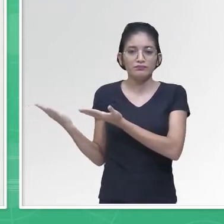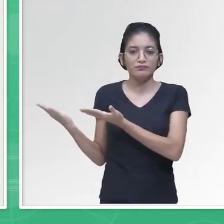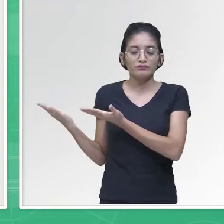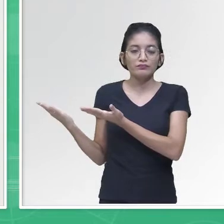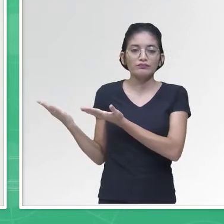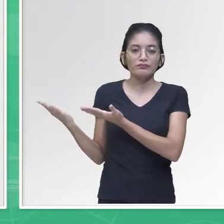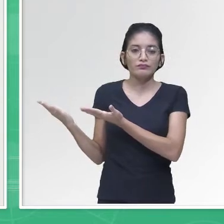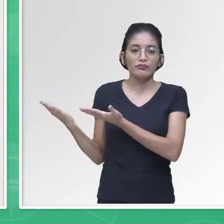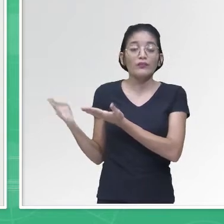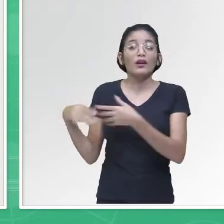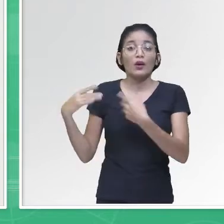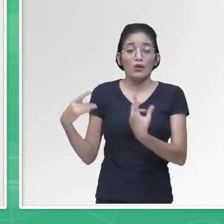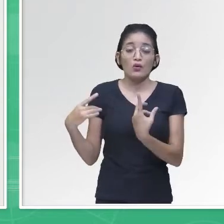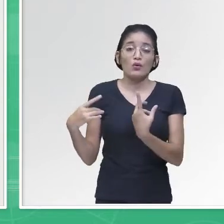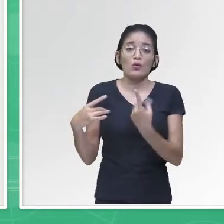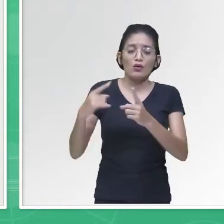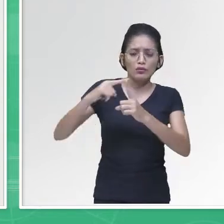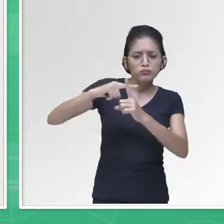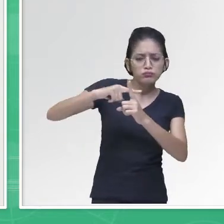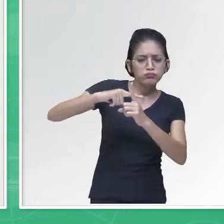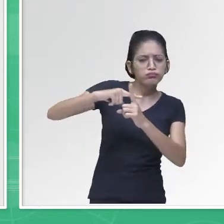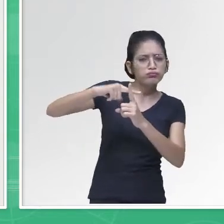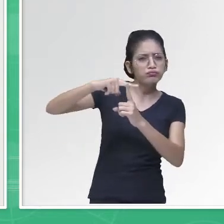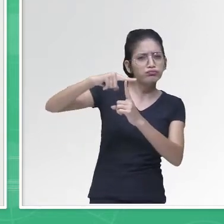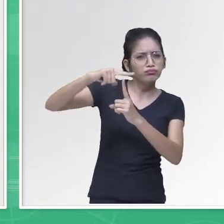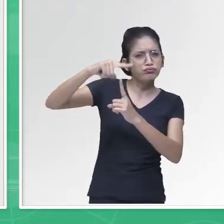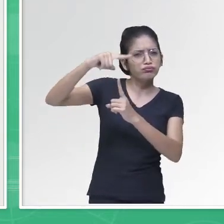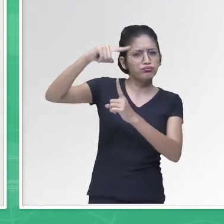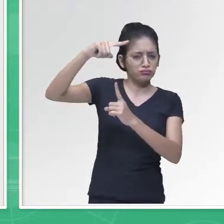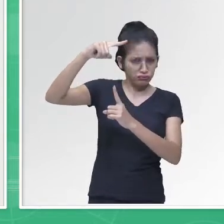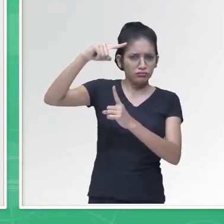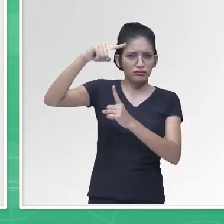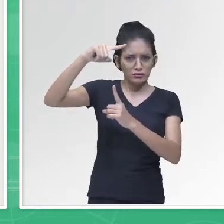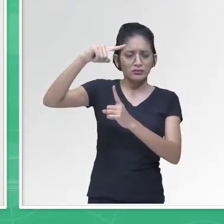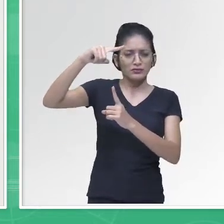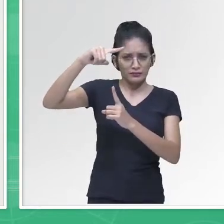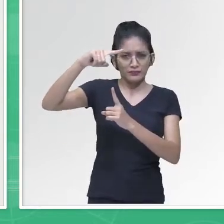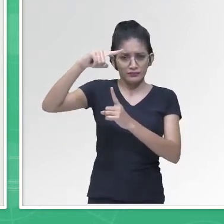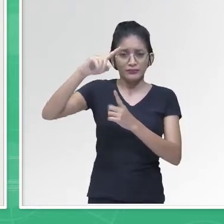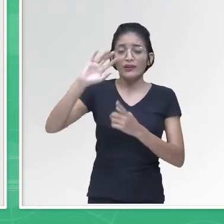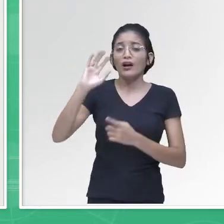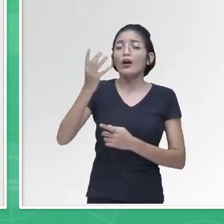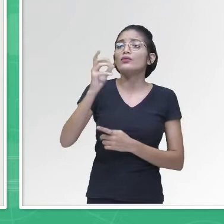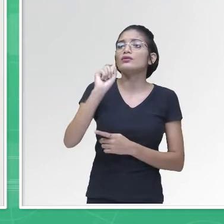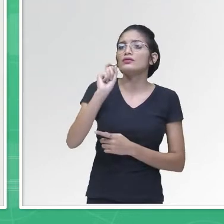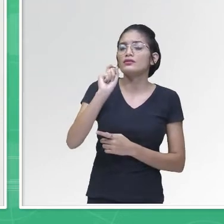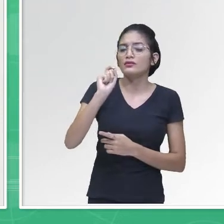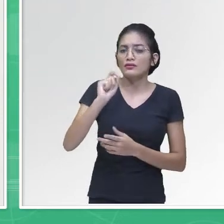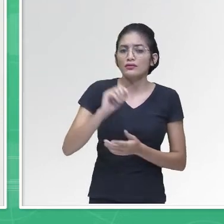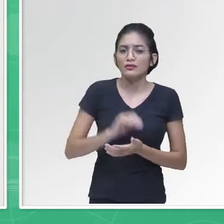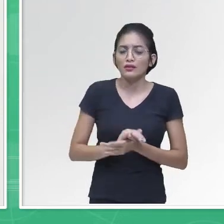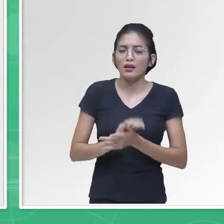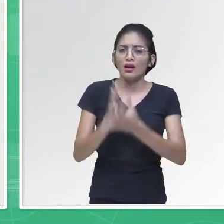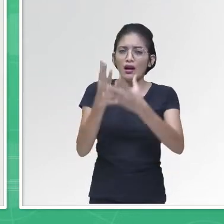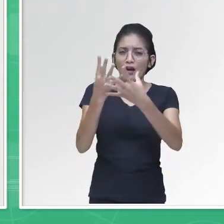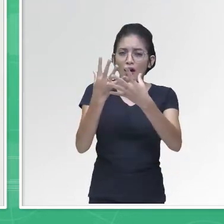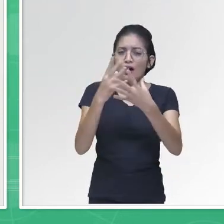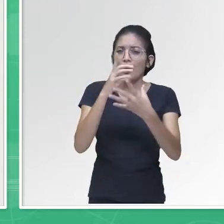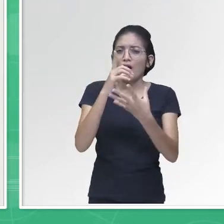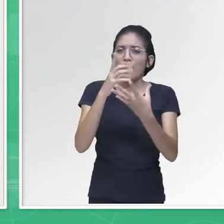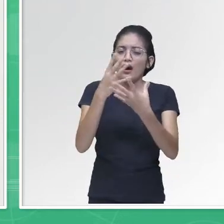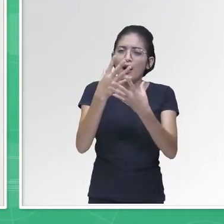quando aumenta a temperatura, quando eu aumento a temperatura, a solubilidade